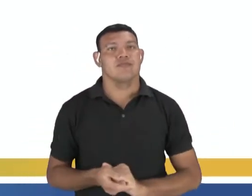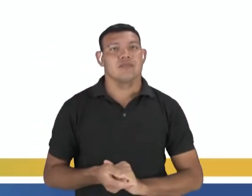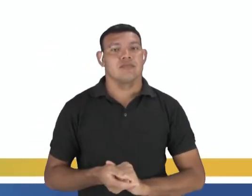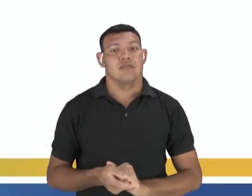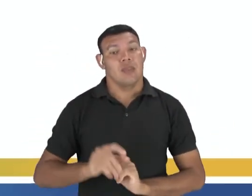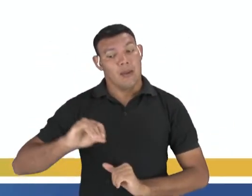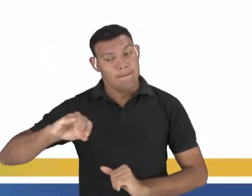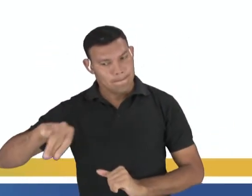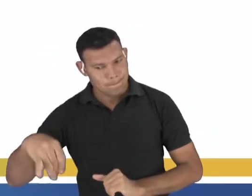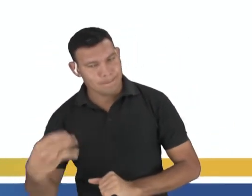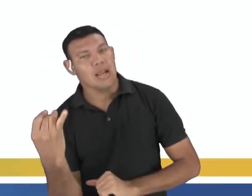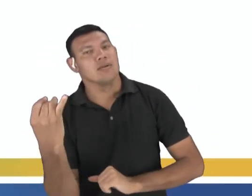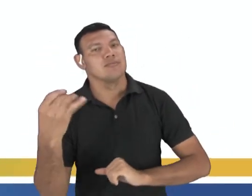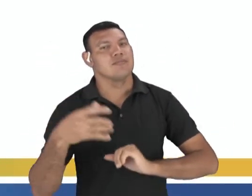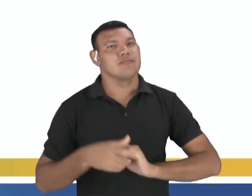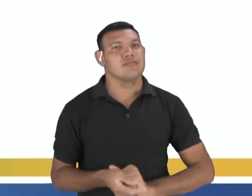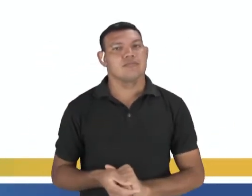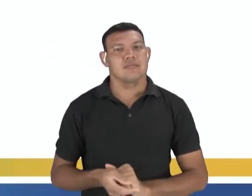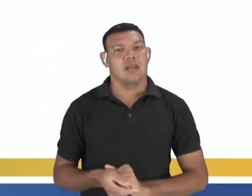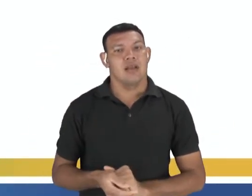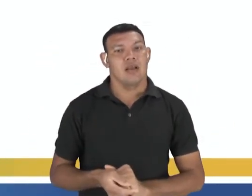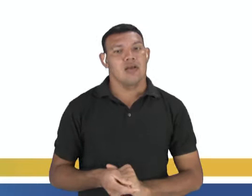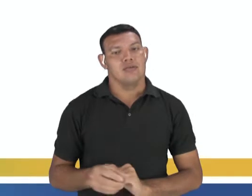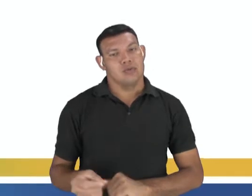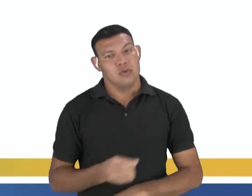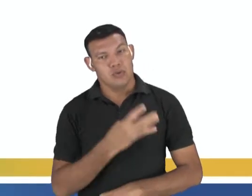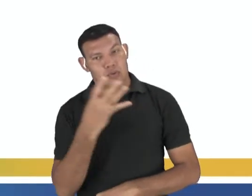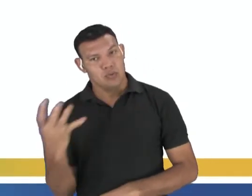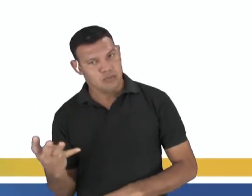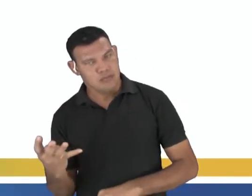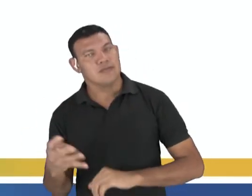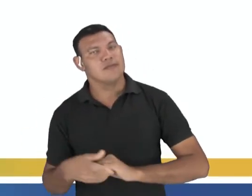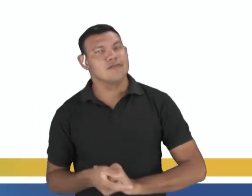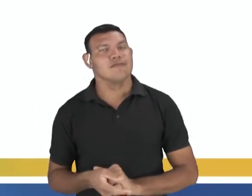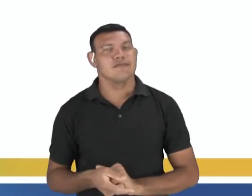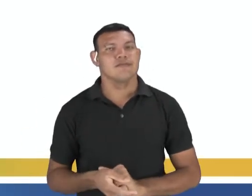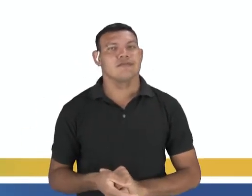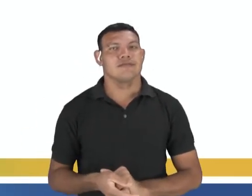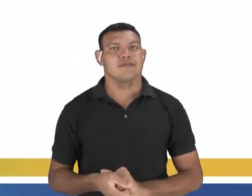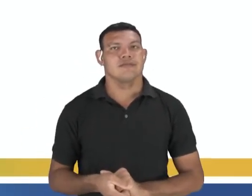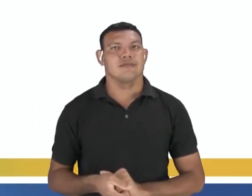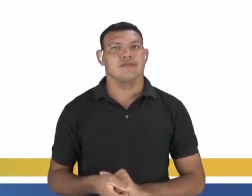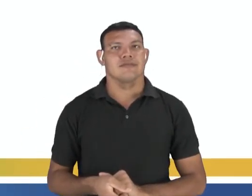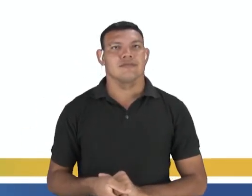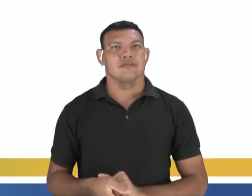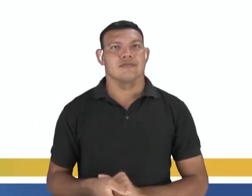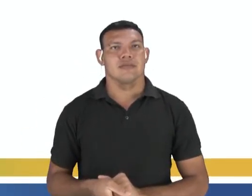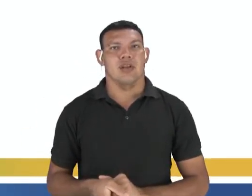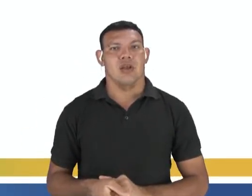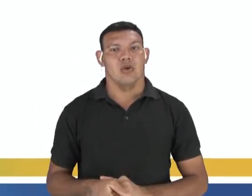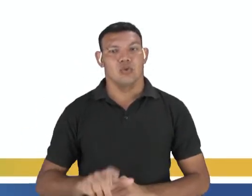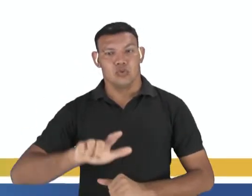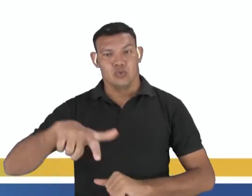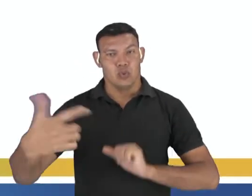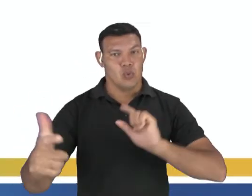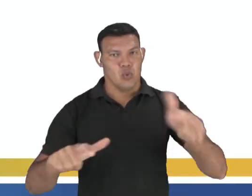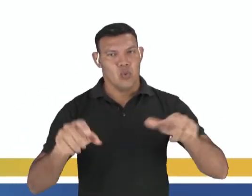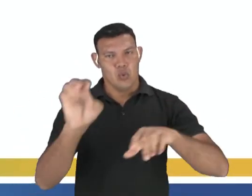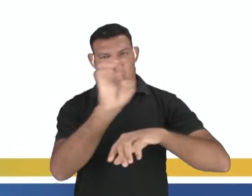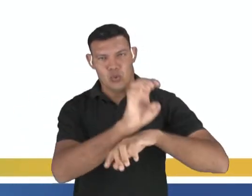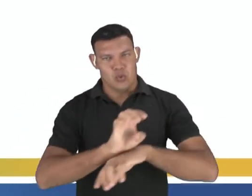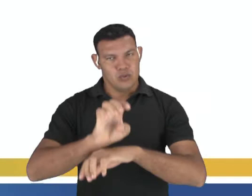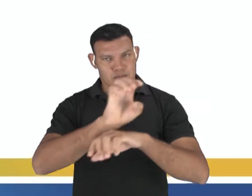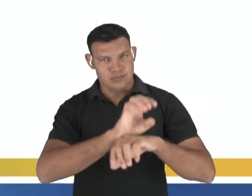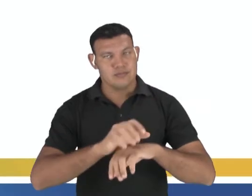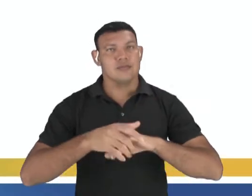favorável, que é a quantidade de gente que não é do Acre e está dentro do espaço amostral. A gente chama